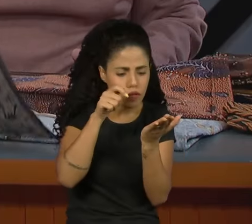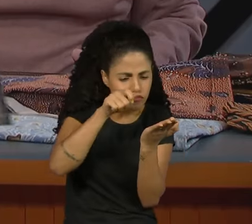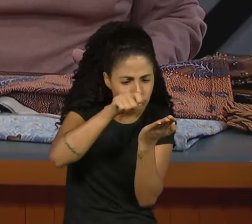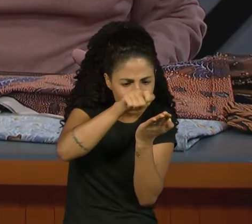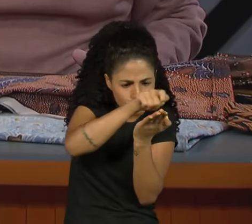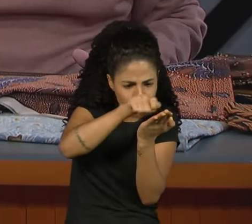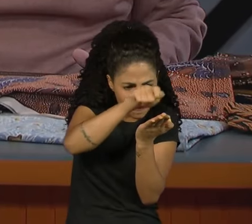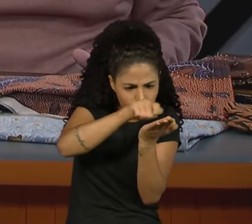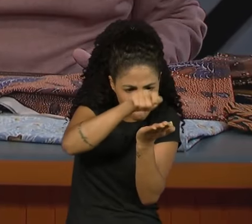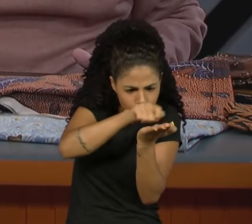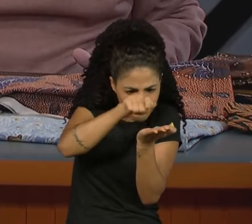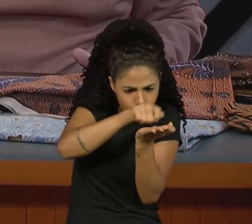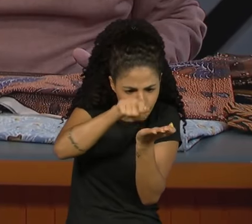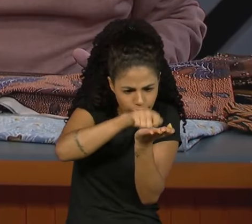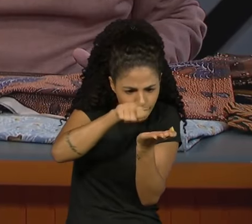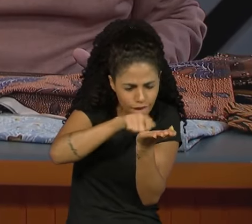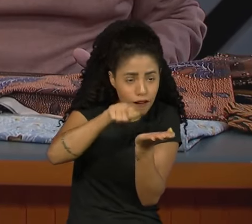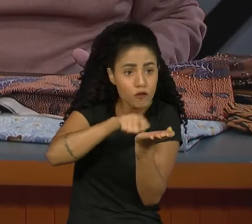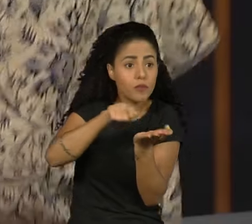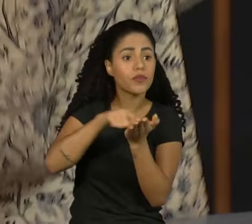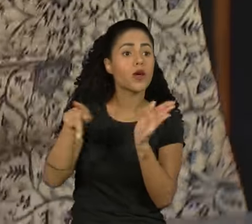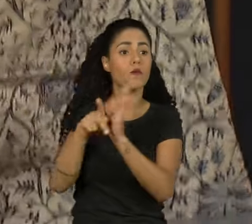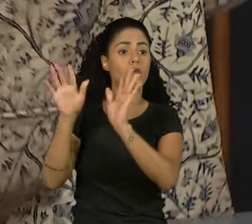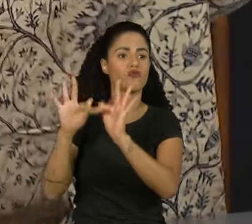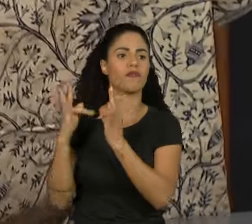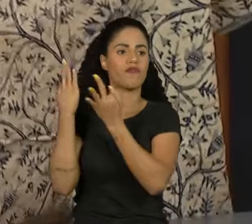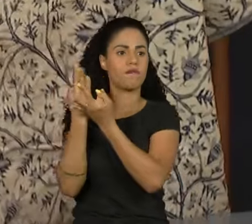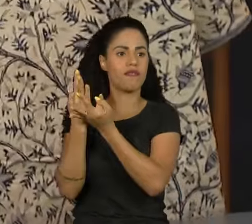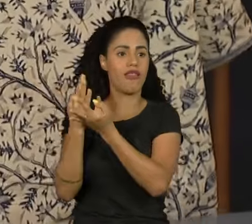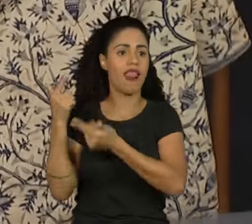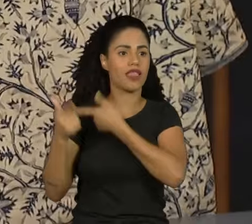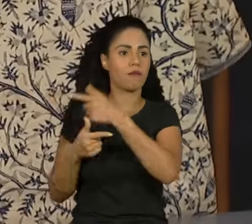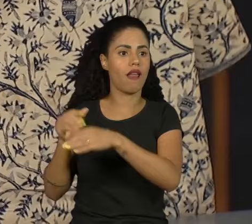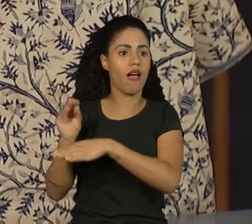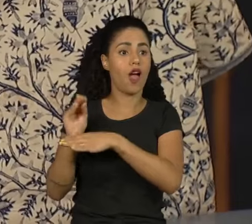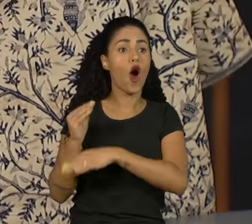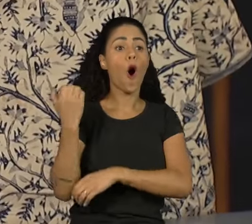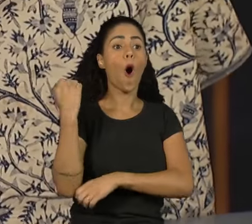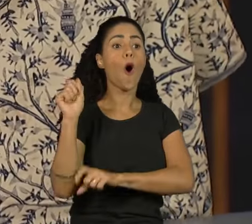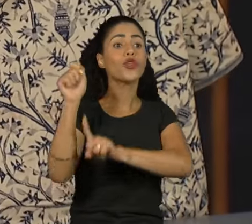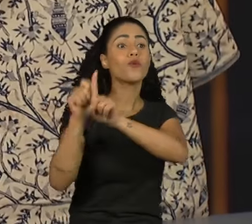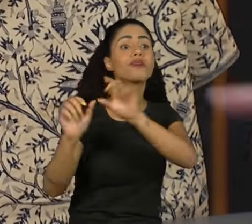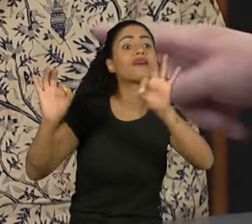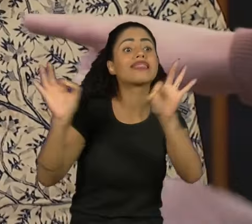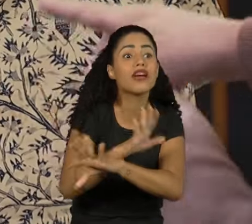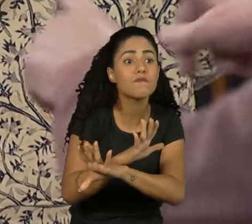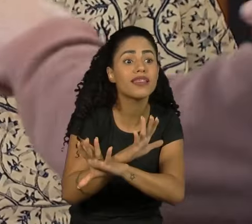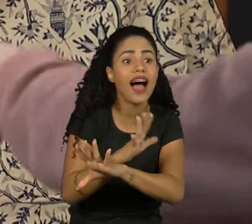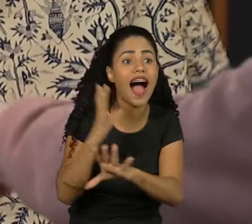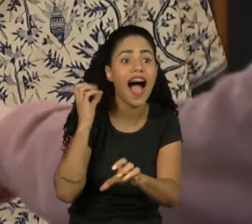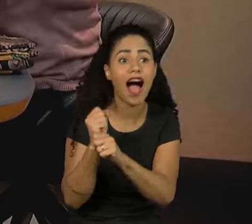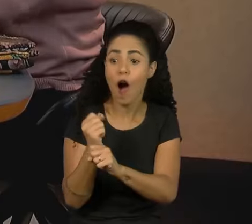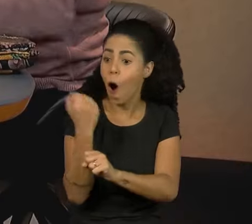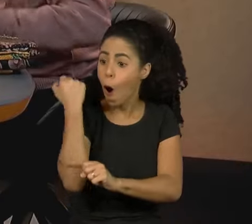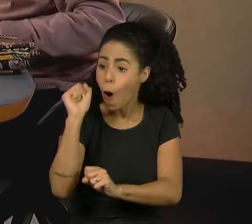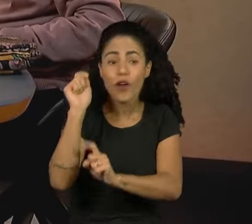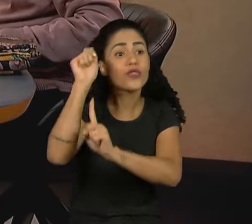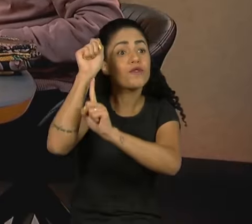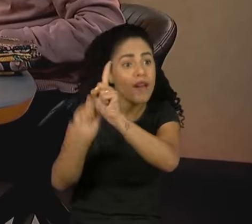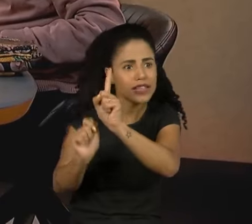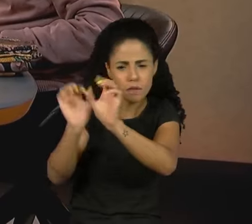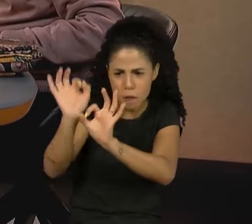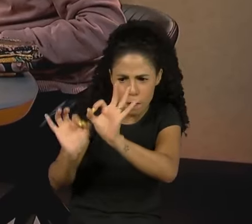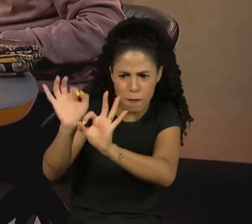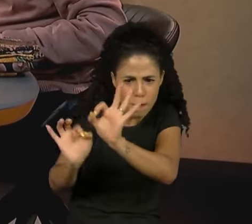é o alimento de uma família inteira. Leva 8 meses para fazer um batik desse. Um pedaço desse? Não,